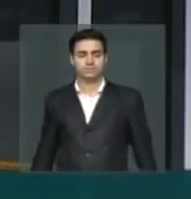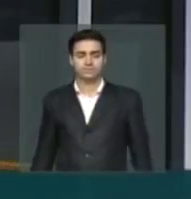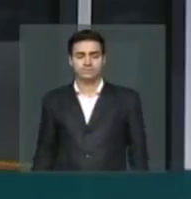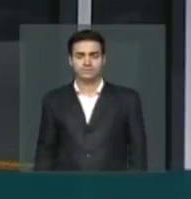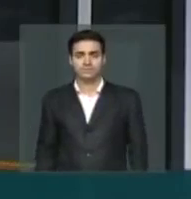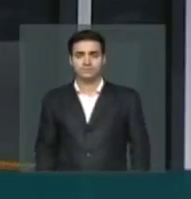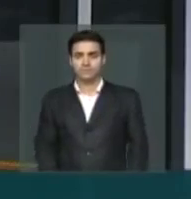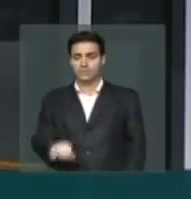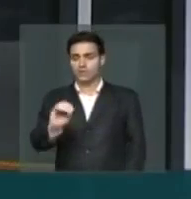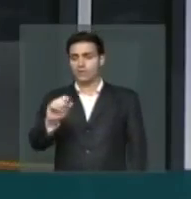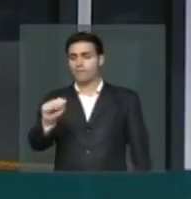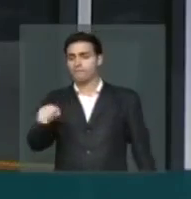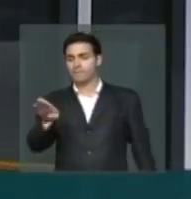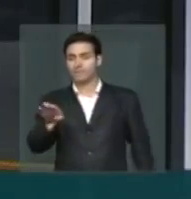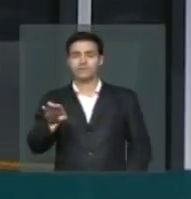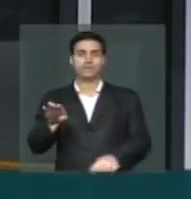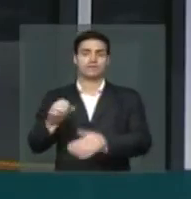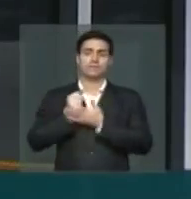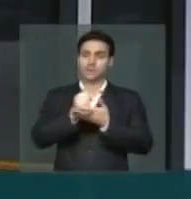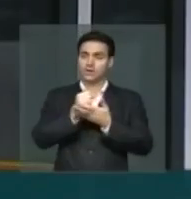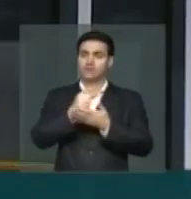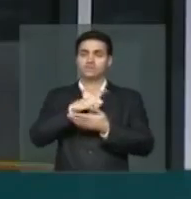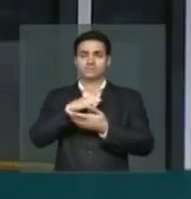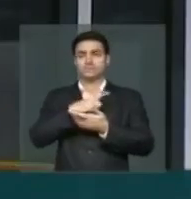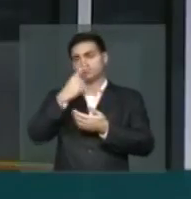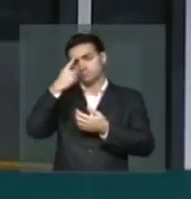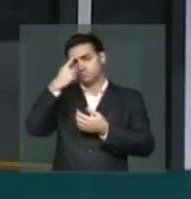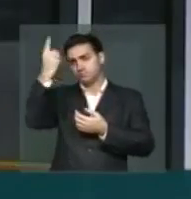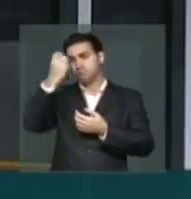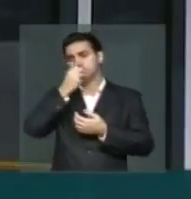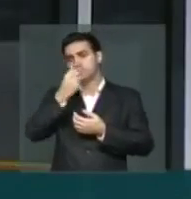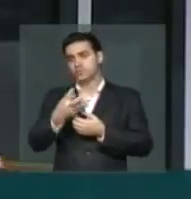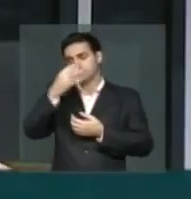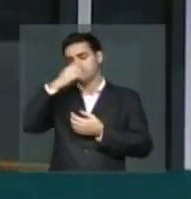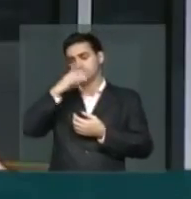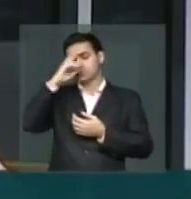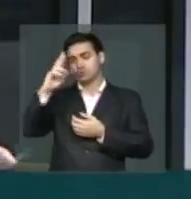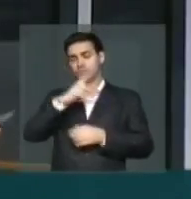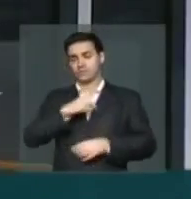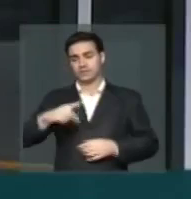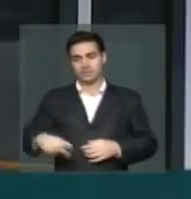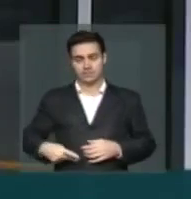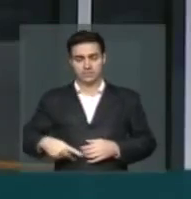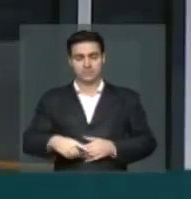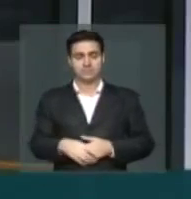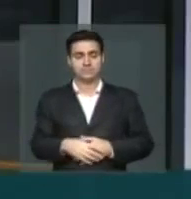a OAB apoiam a iniciativa, senhor presidente.